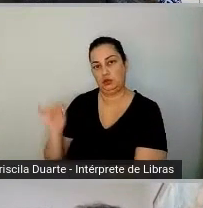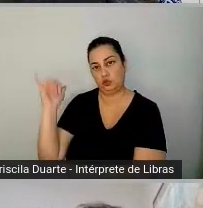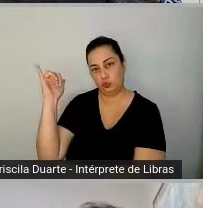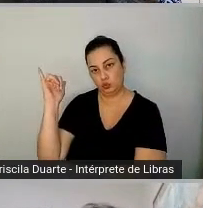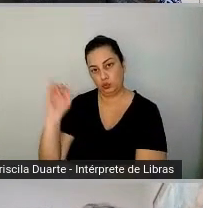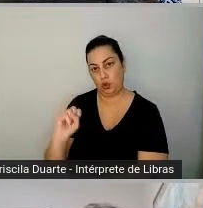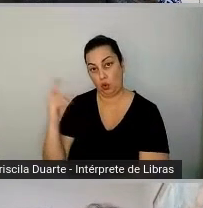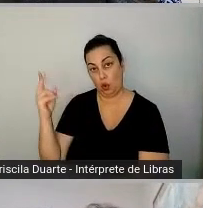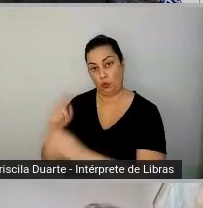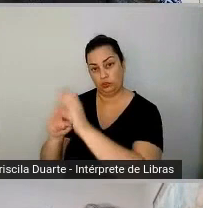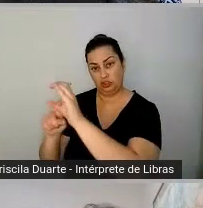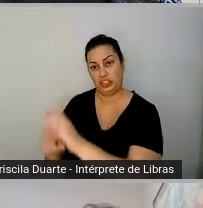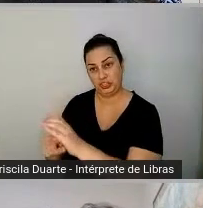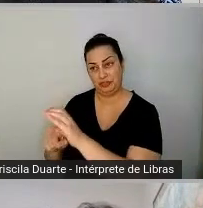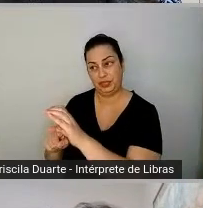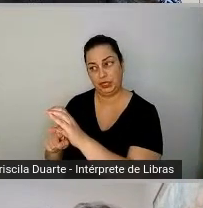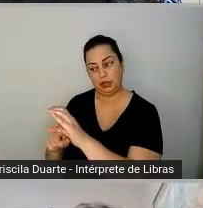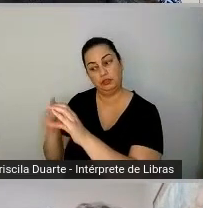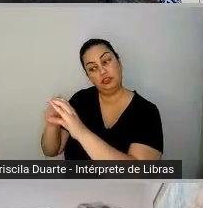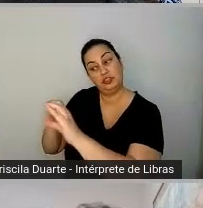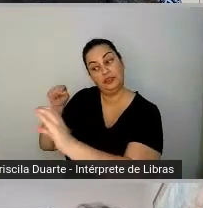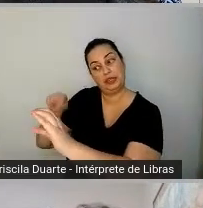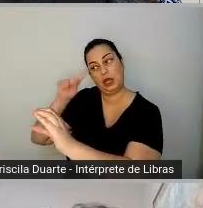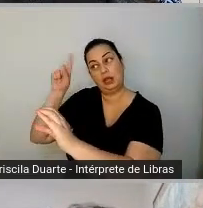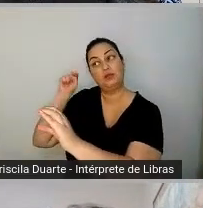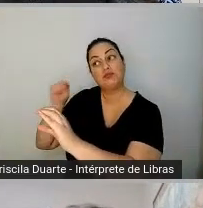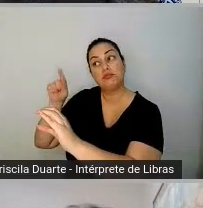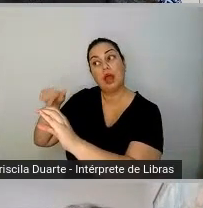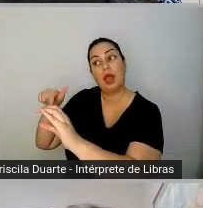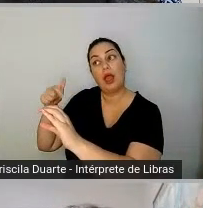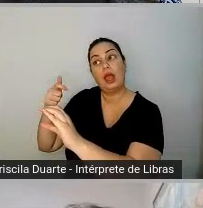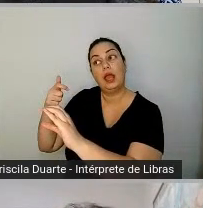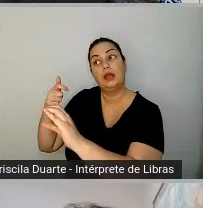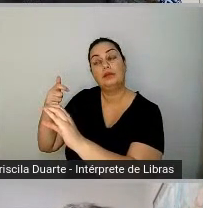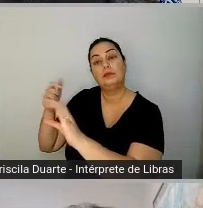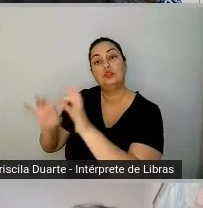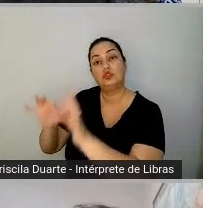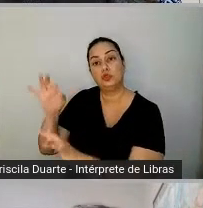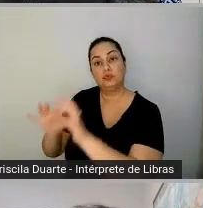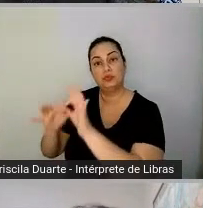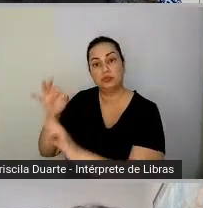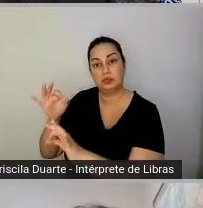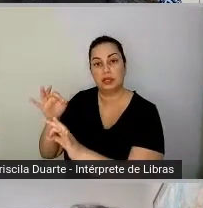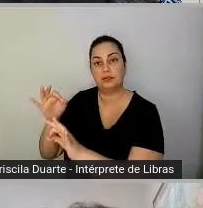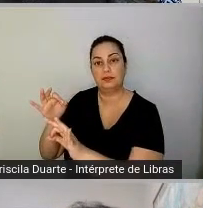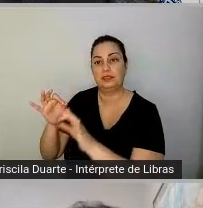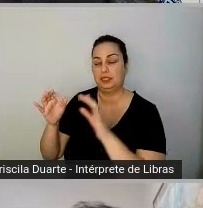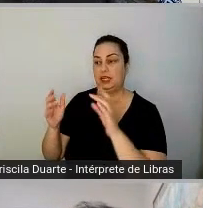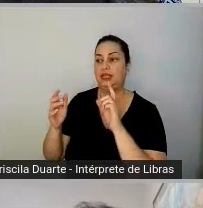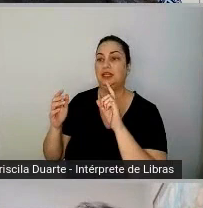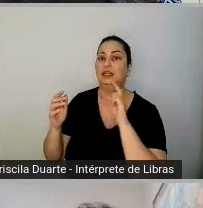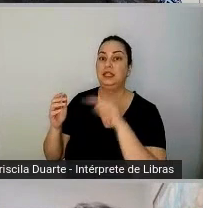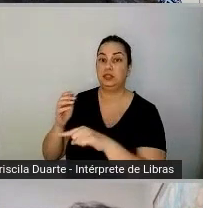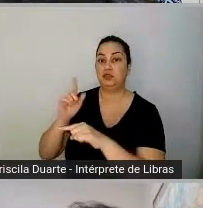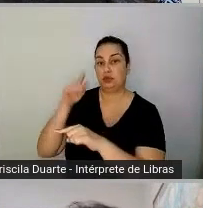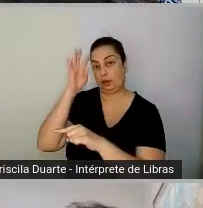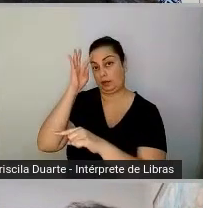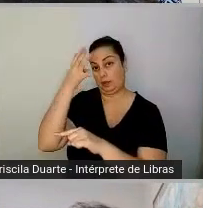anteriores, por exemplo, né? O que acontece? Isso é uma opção política. Enquanto os